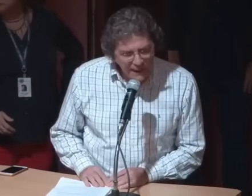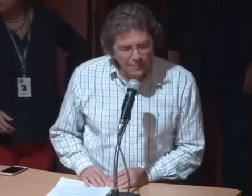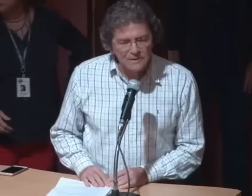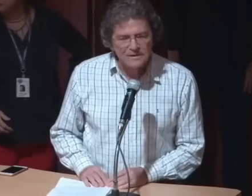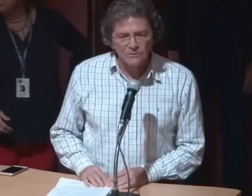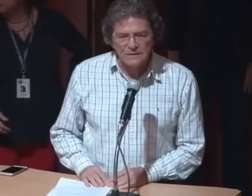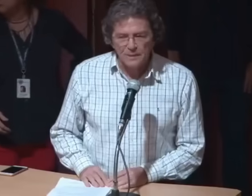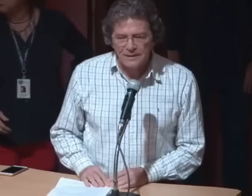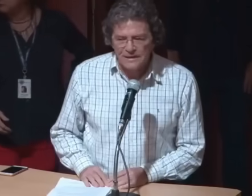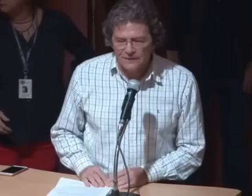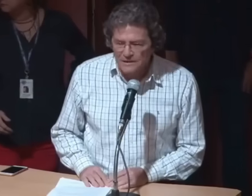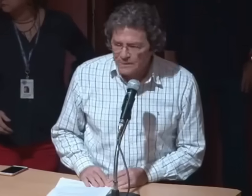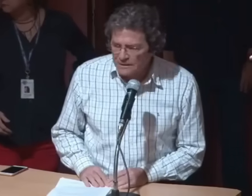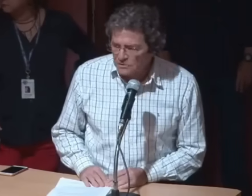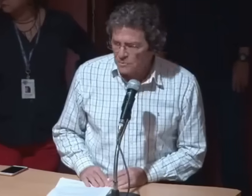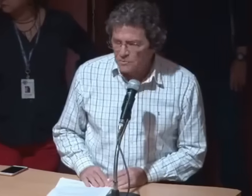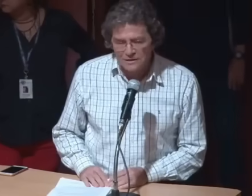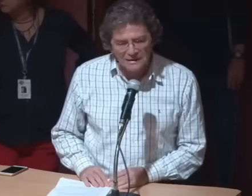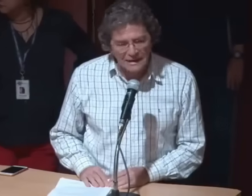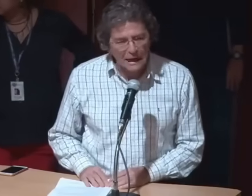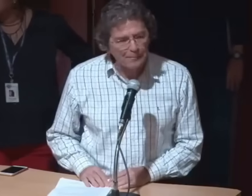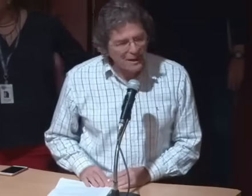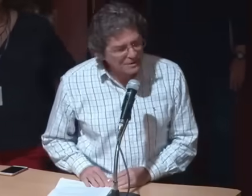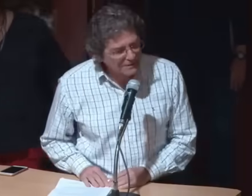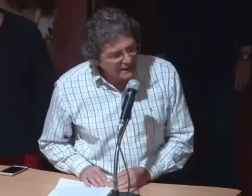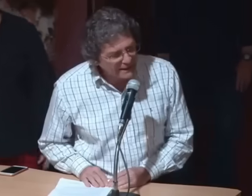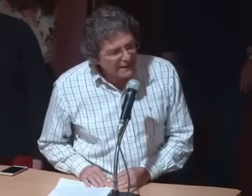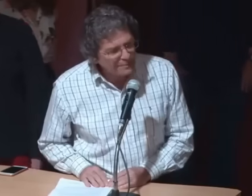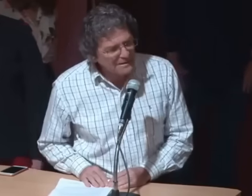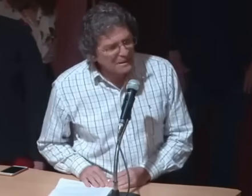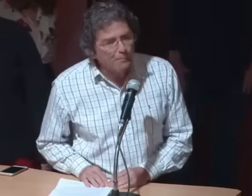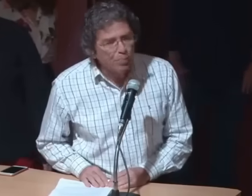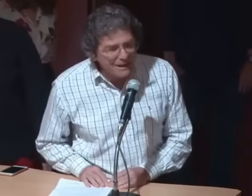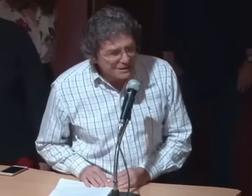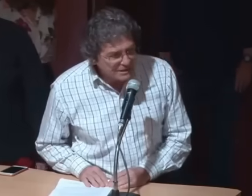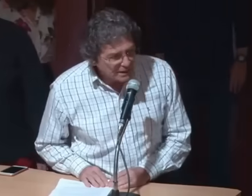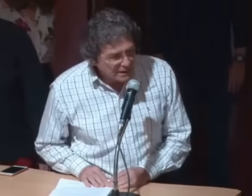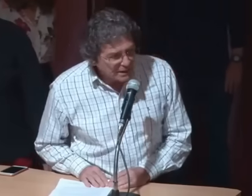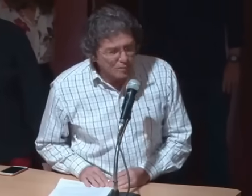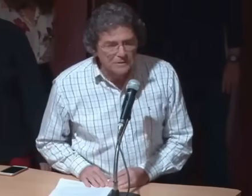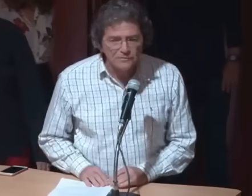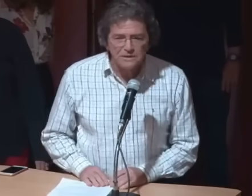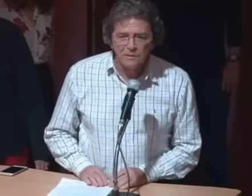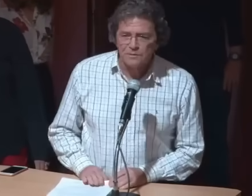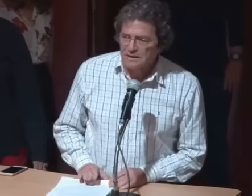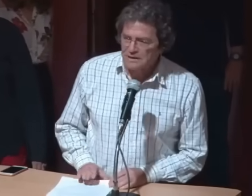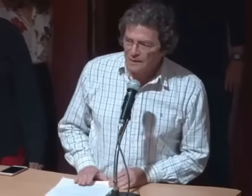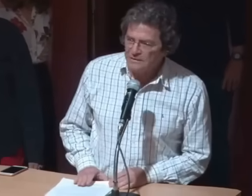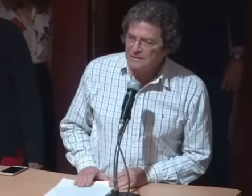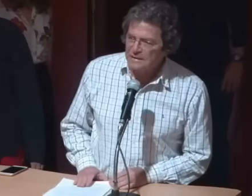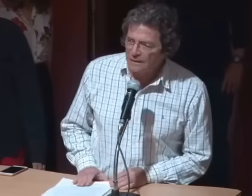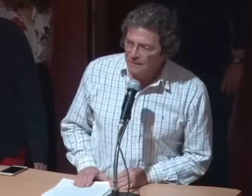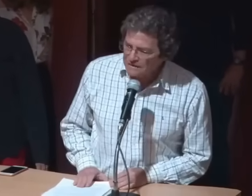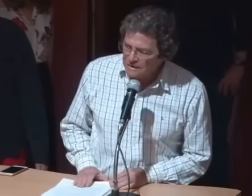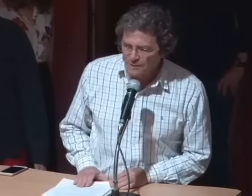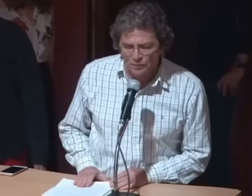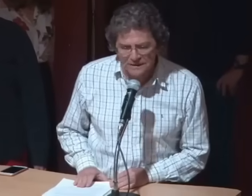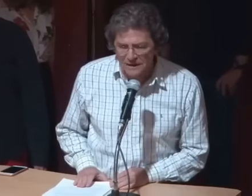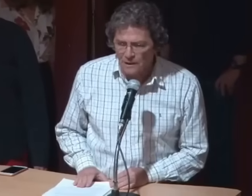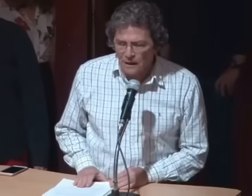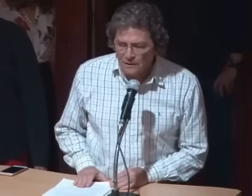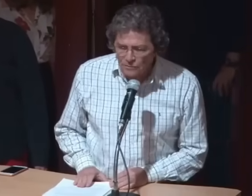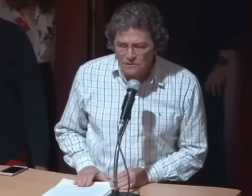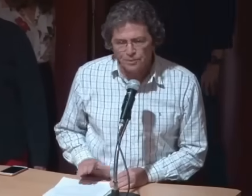oficialmente. A posição da SBPC, evidentemente, nós somos uma entidade apartidária, mas não apolítica. E, portanto, estamos participando intensamente